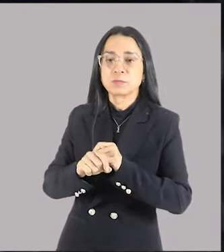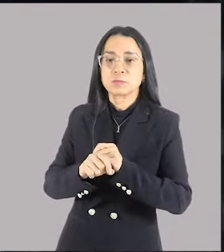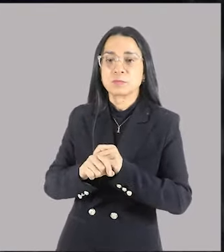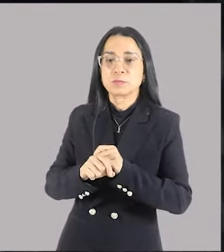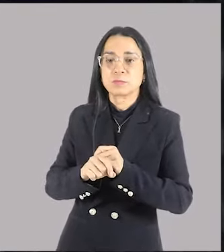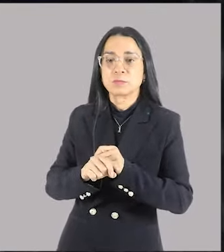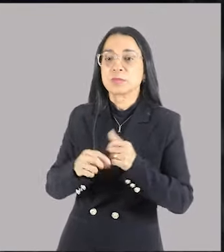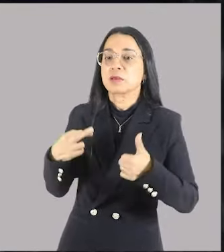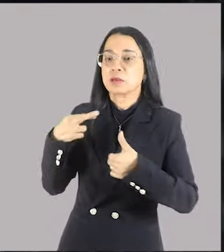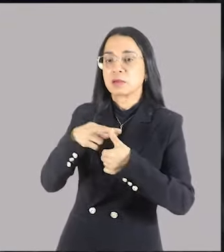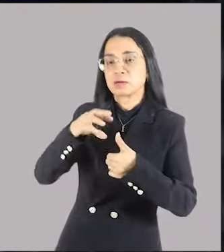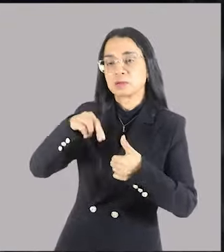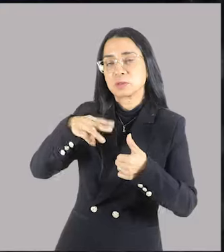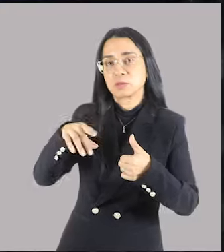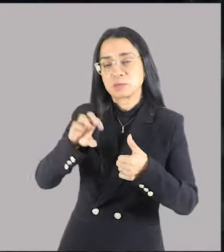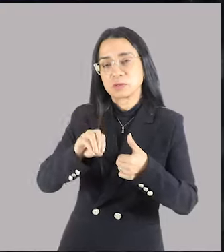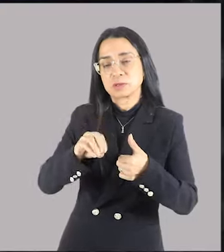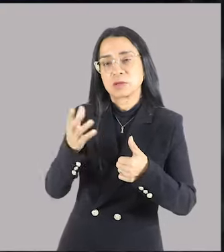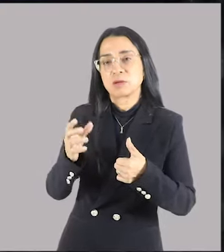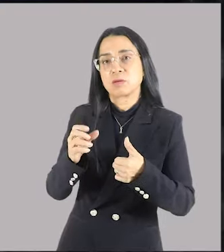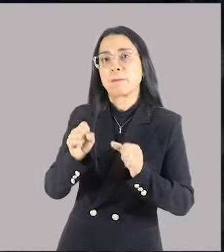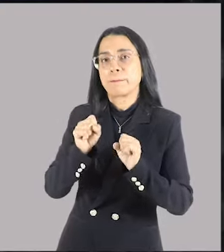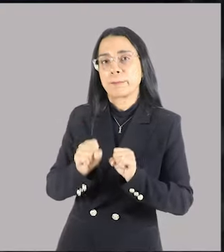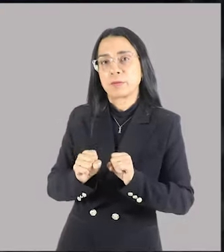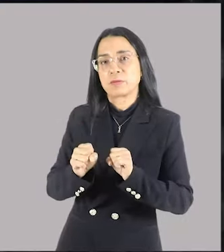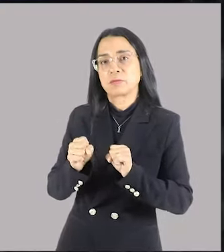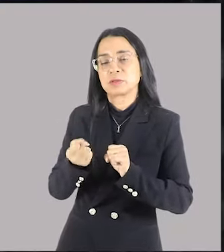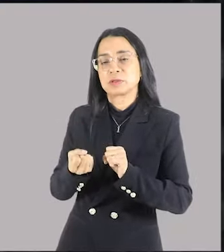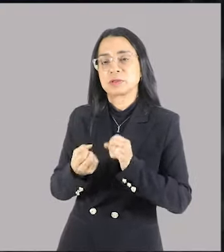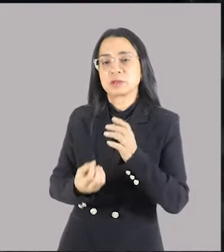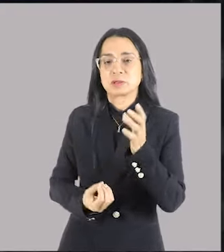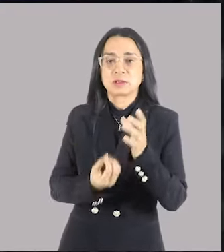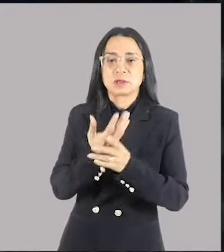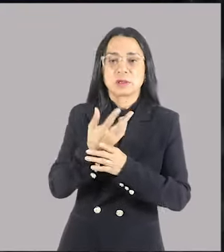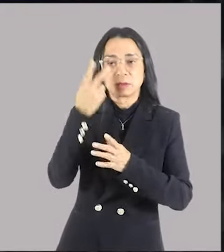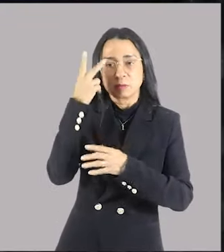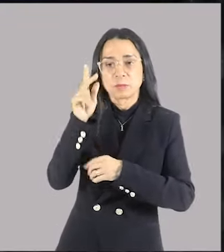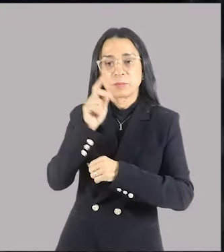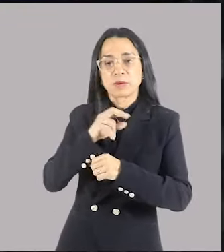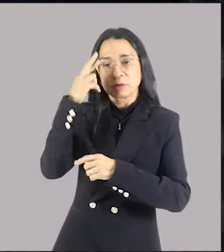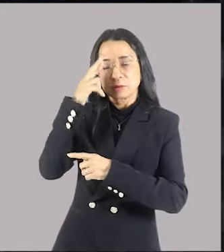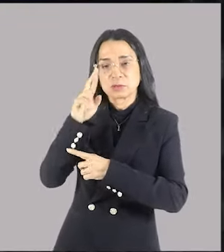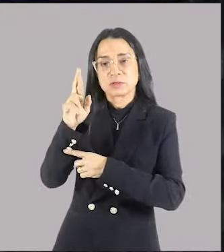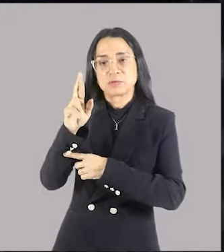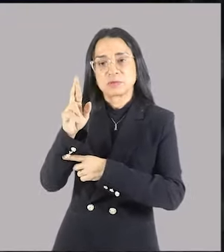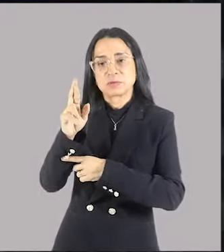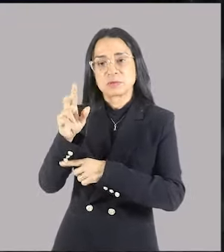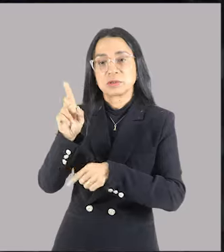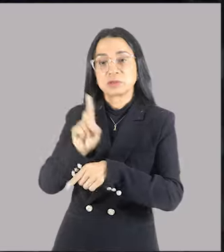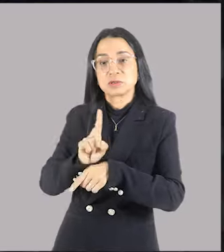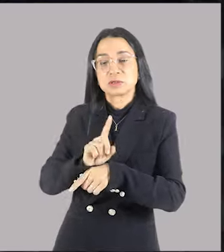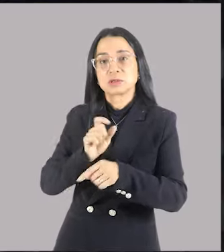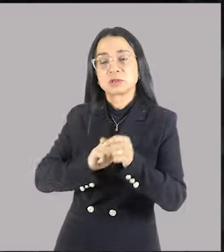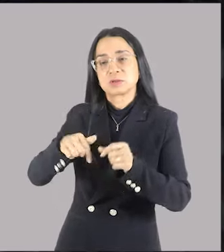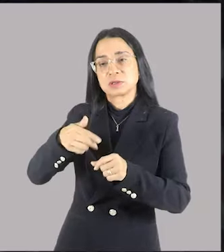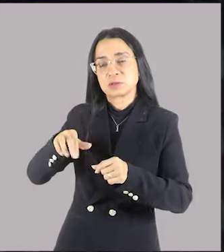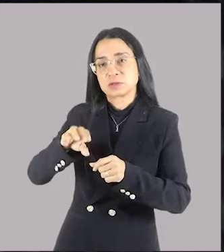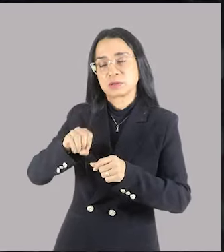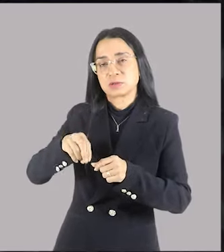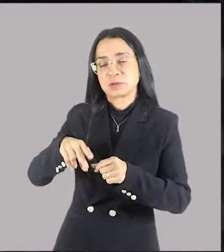comissão Como já falamos em nossa aula só podem ser criados para chefia direção e assessoramento de maneira